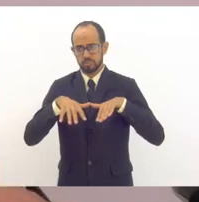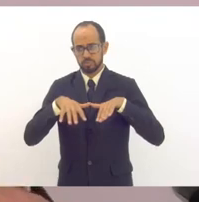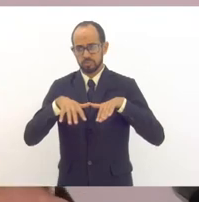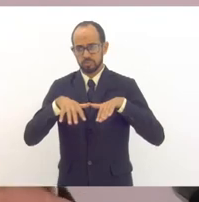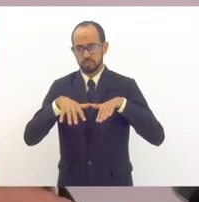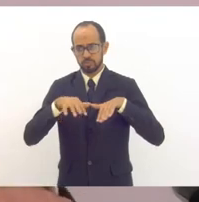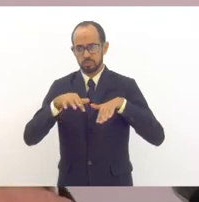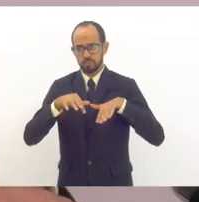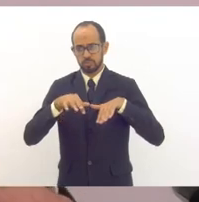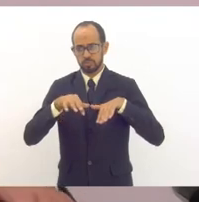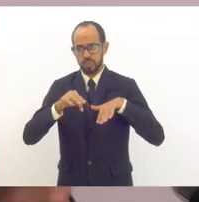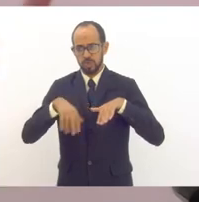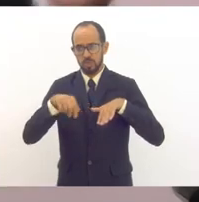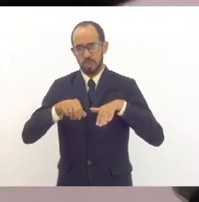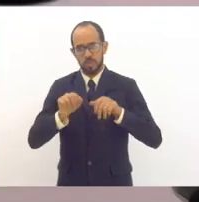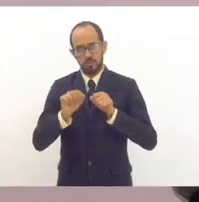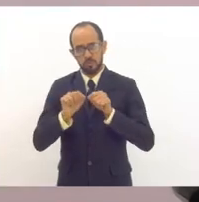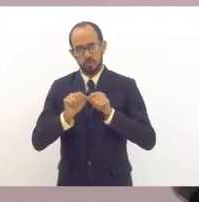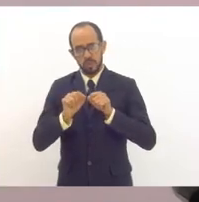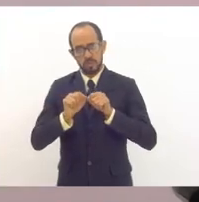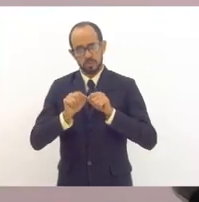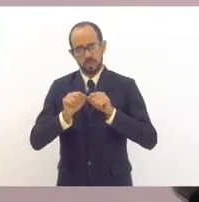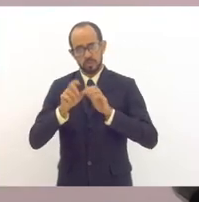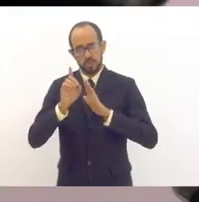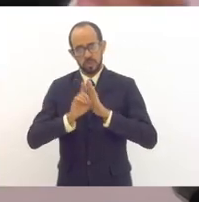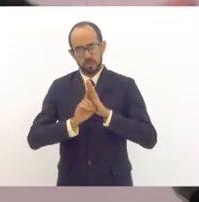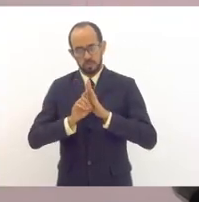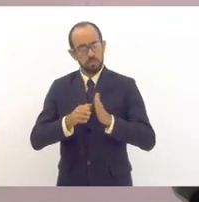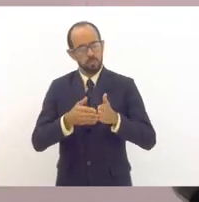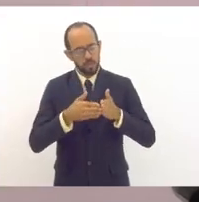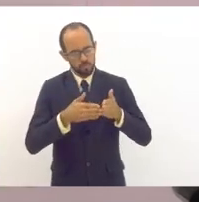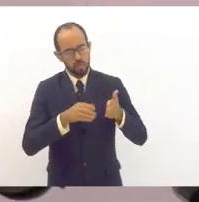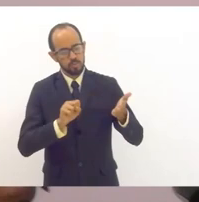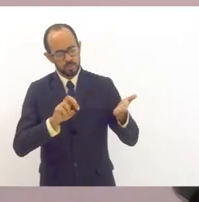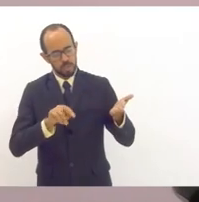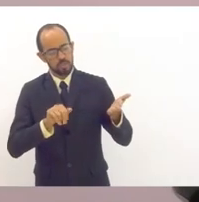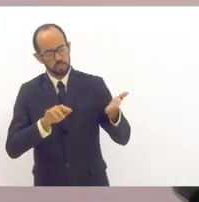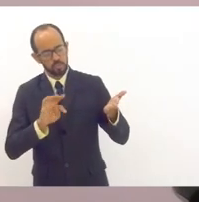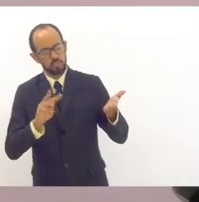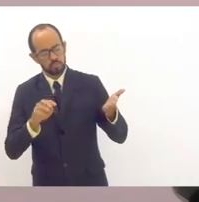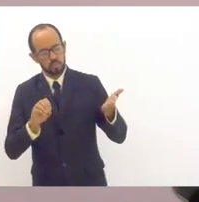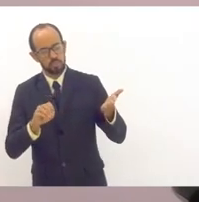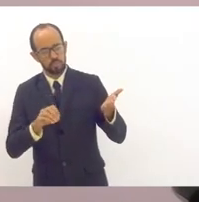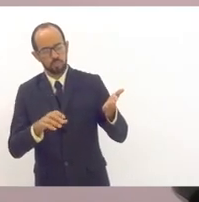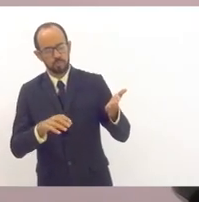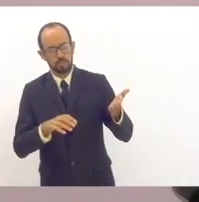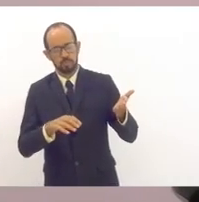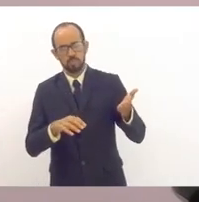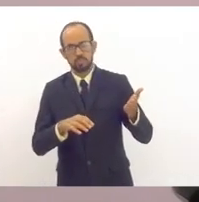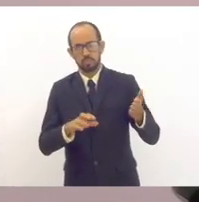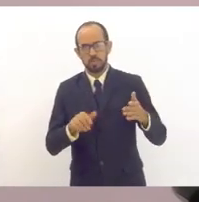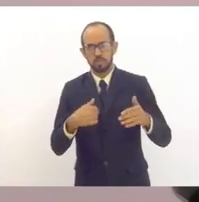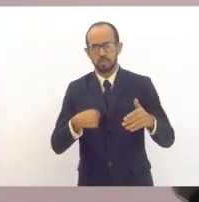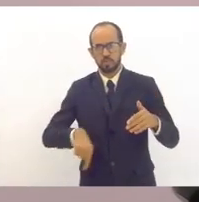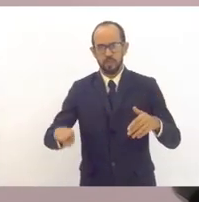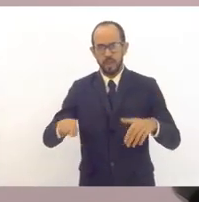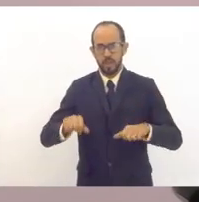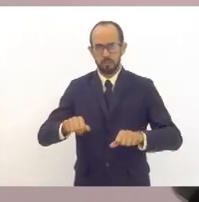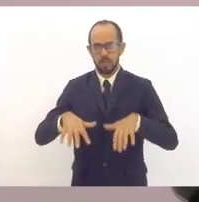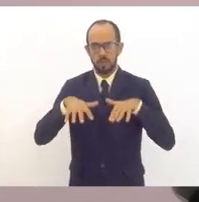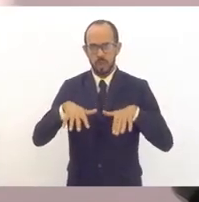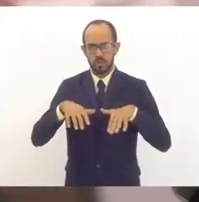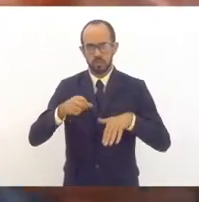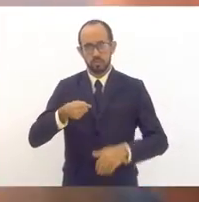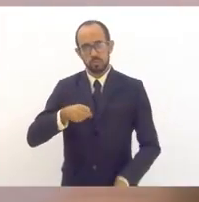aqui comete crime mas vossa excelência por favor por favor então vamos ao plenário se o PL